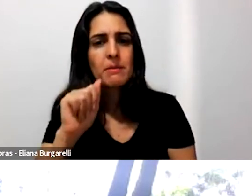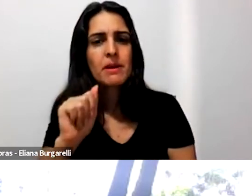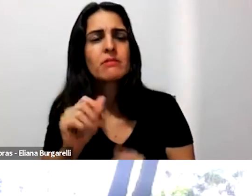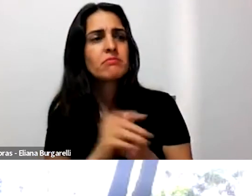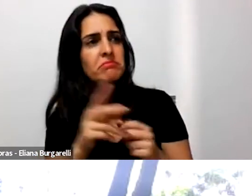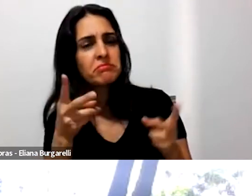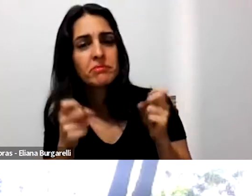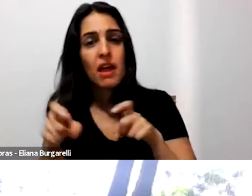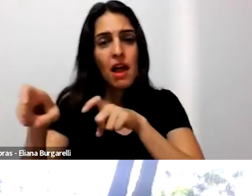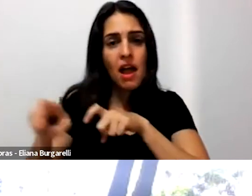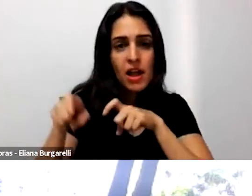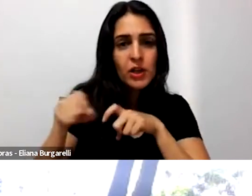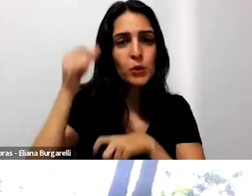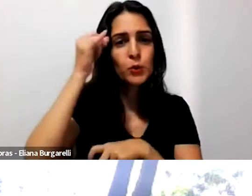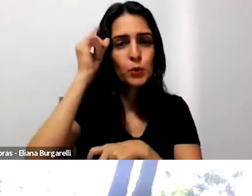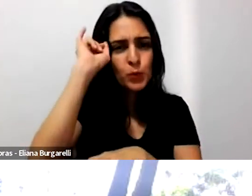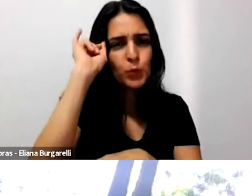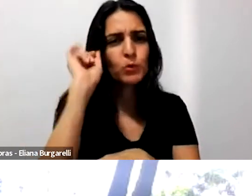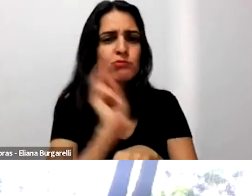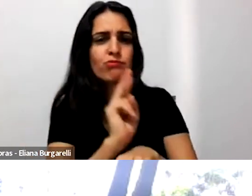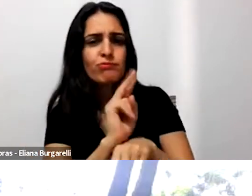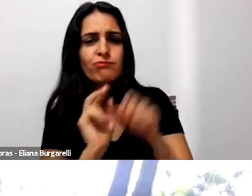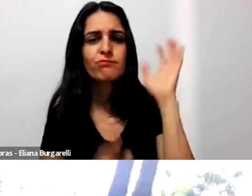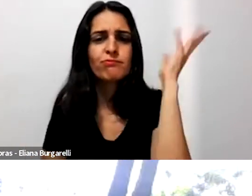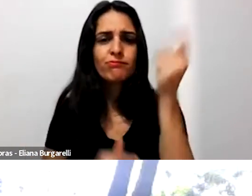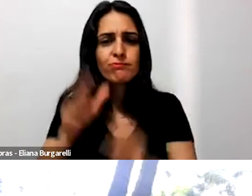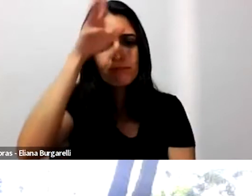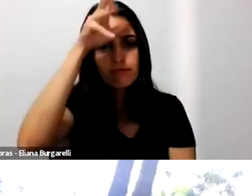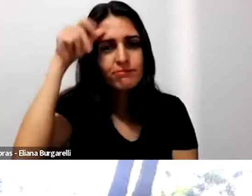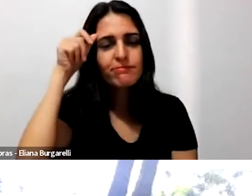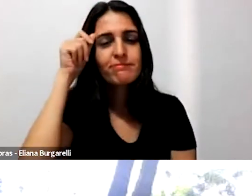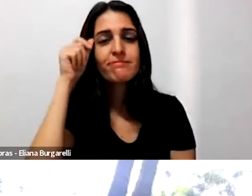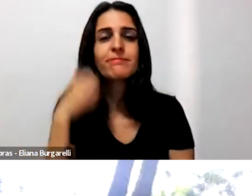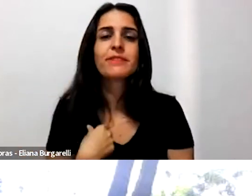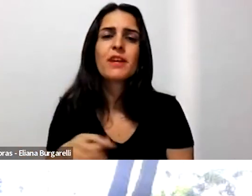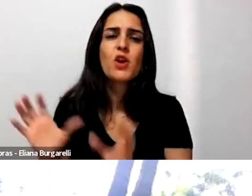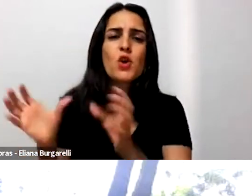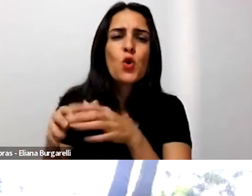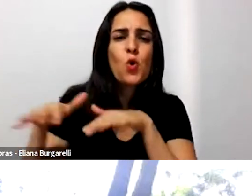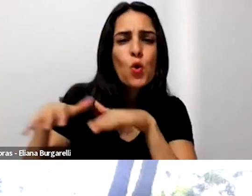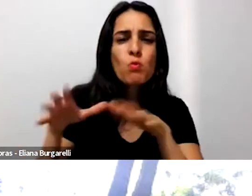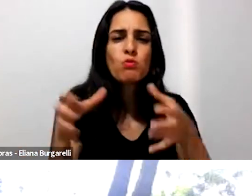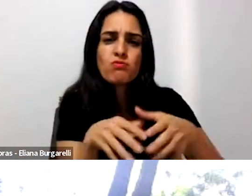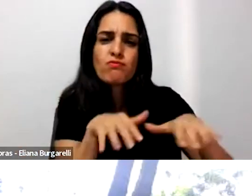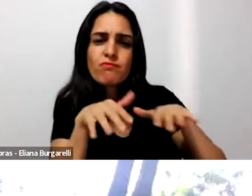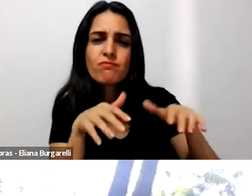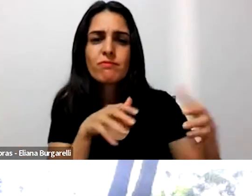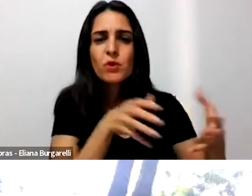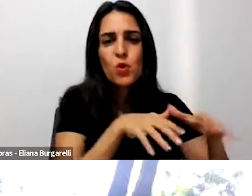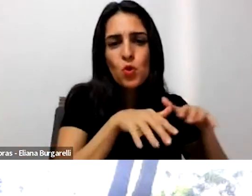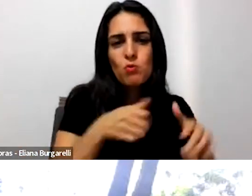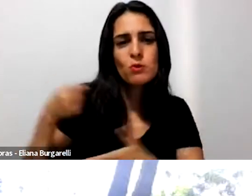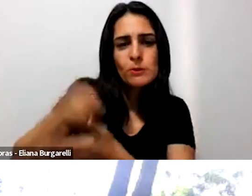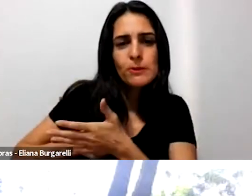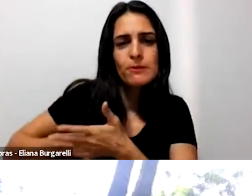a todos nós, não só aqui no Brasil, mas imagino no mundo. Movimento negro brasileiro, Observatório do